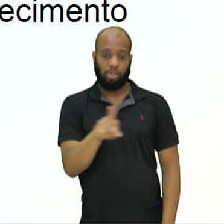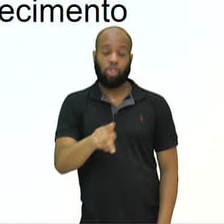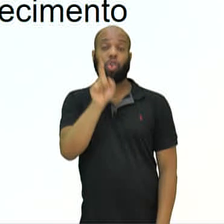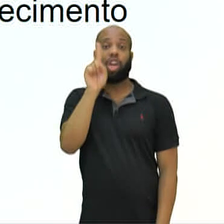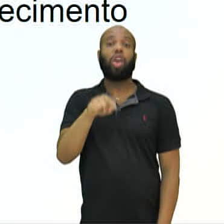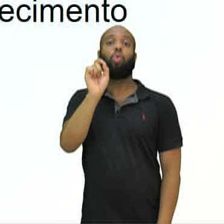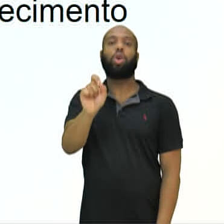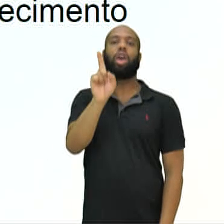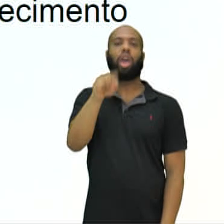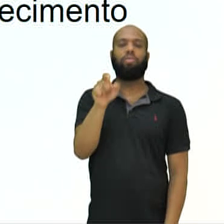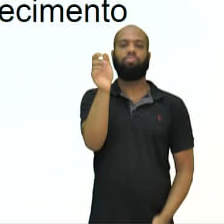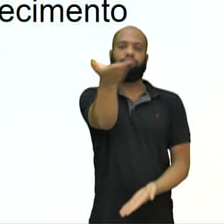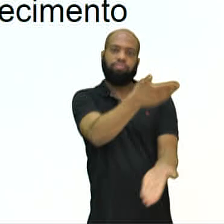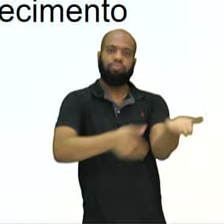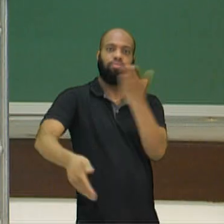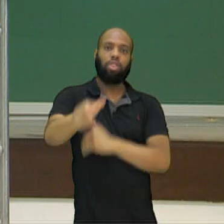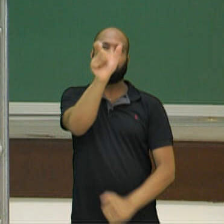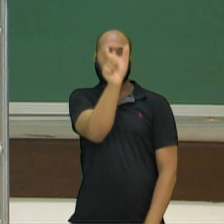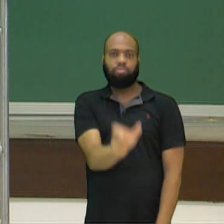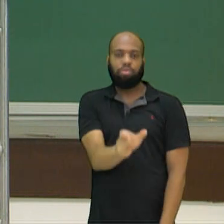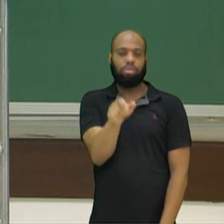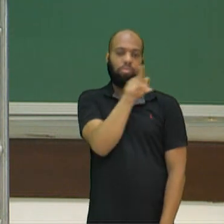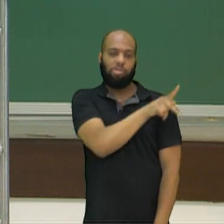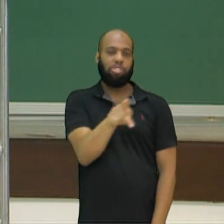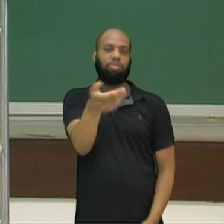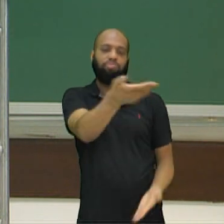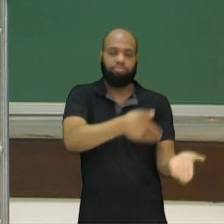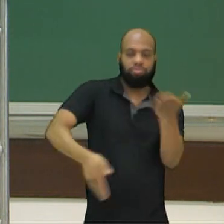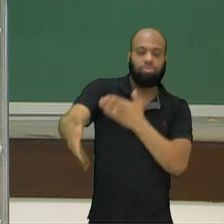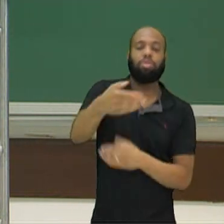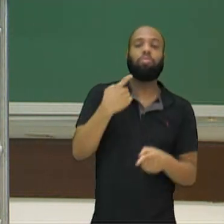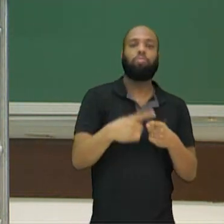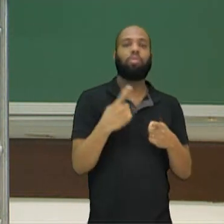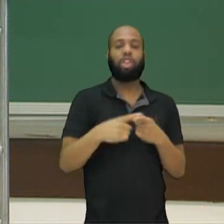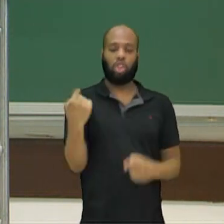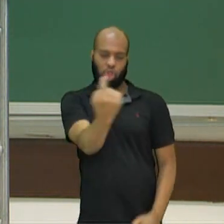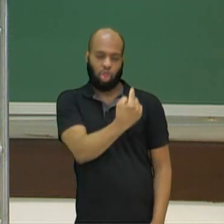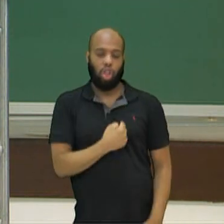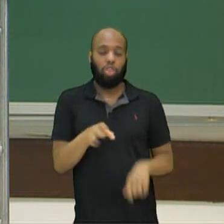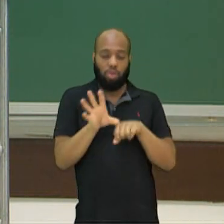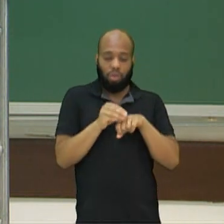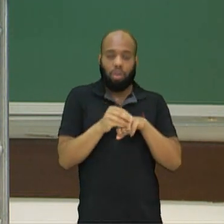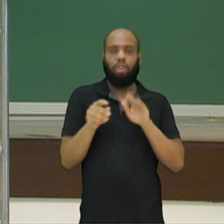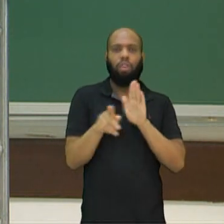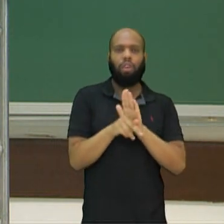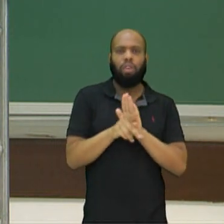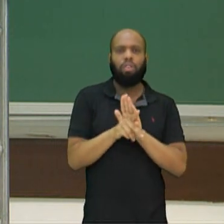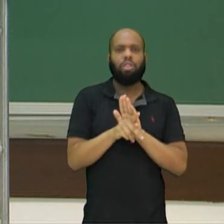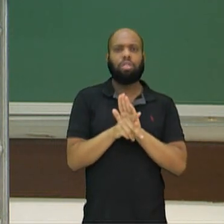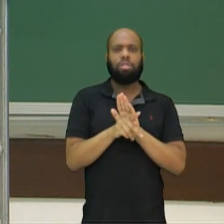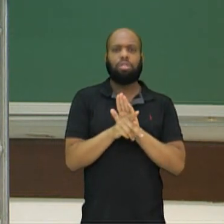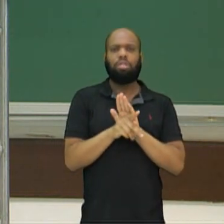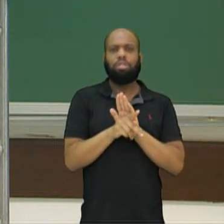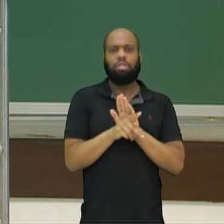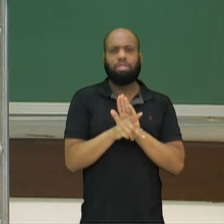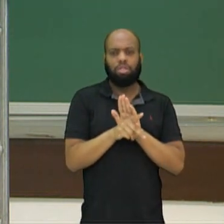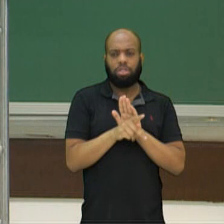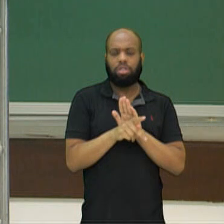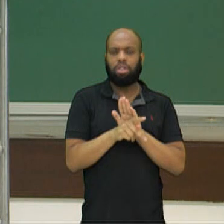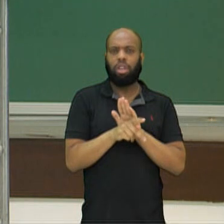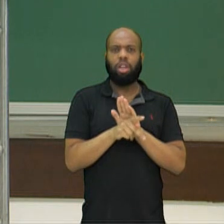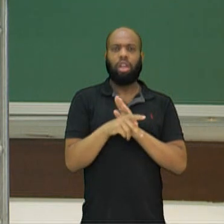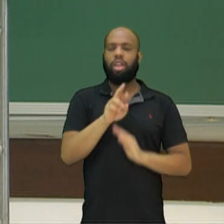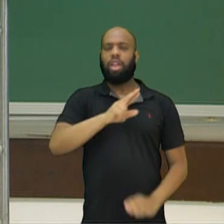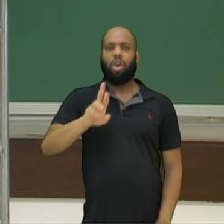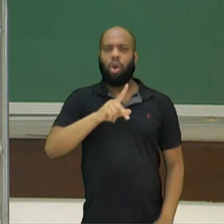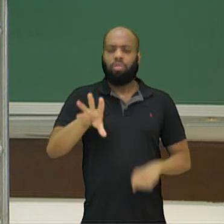mediador. Se o nosso conhecimento não é um conhecimento móvel,